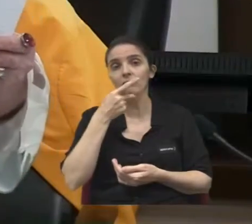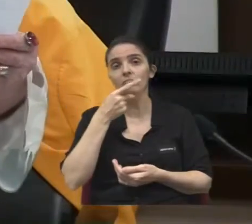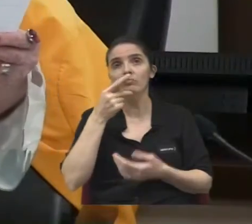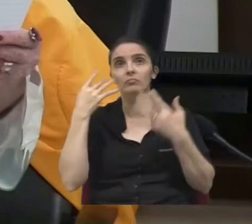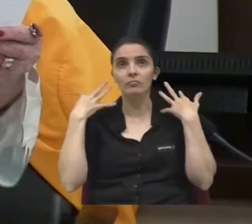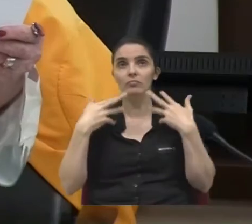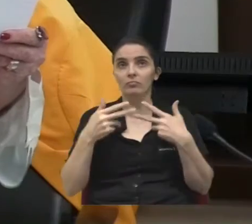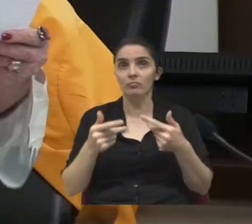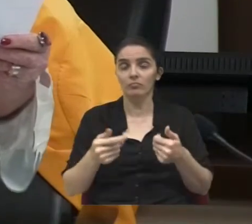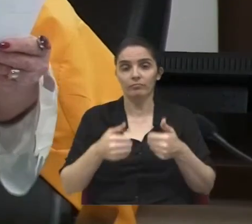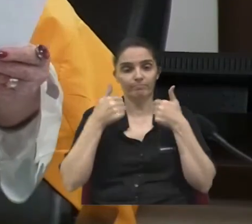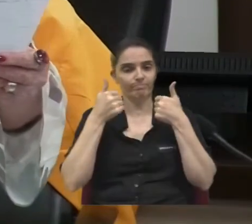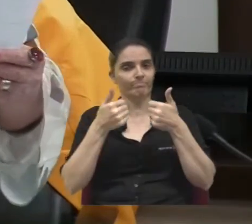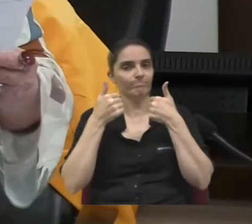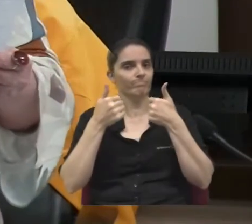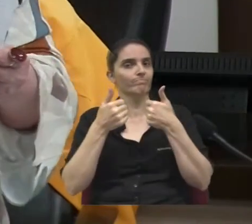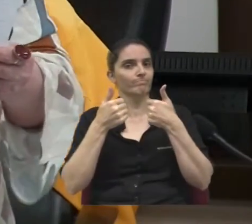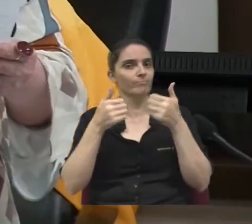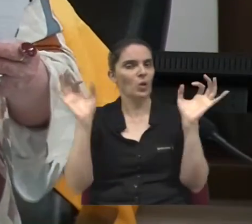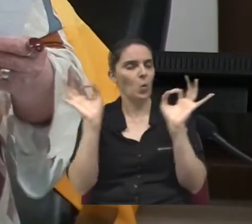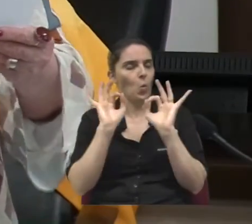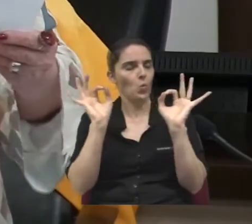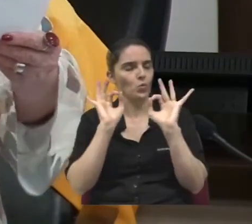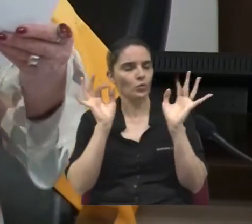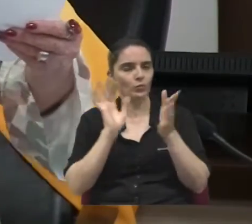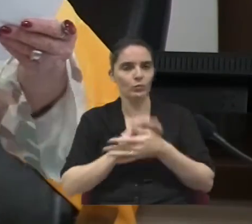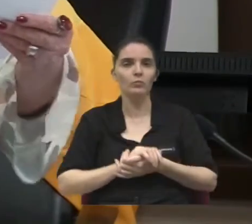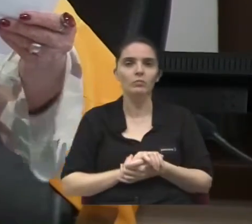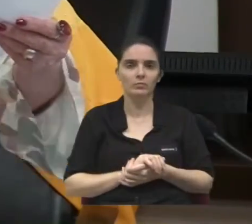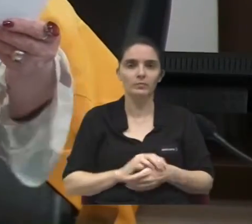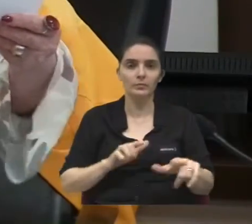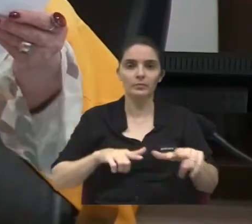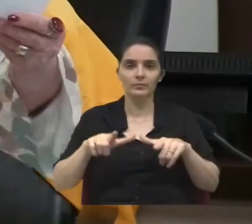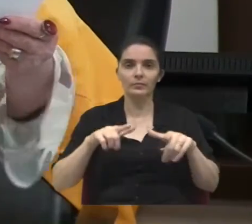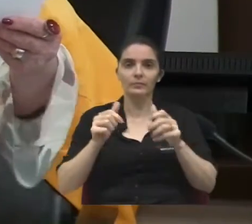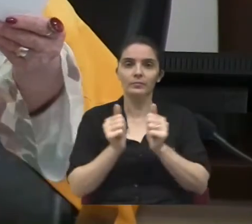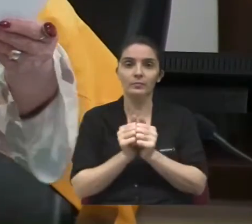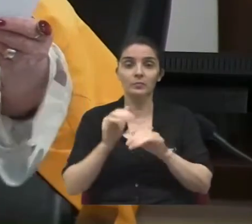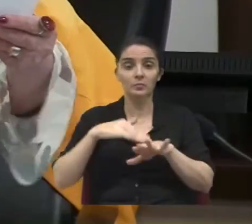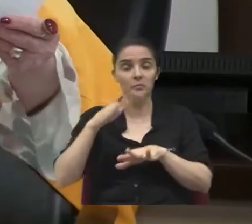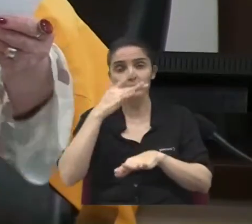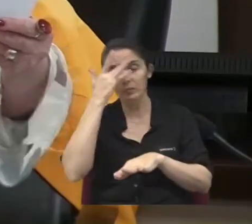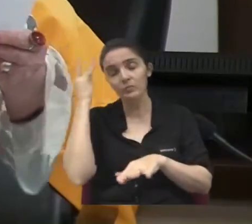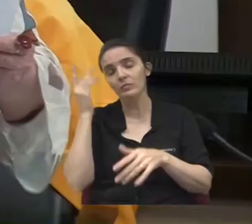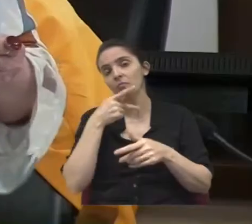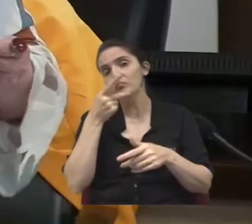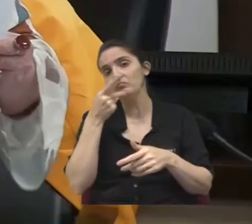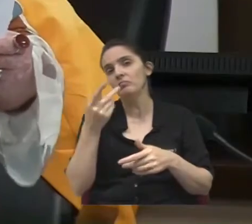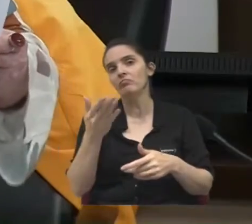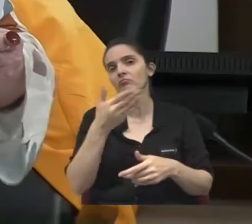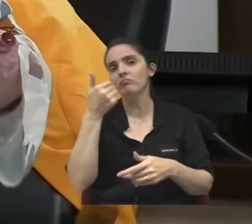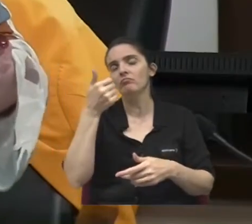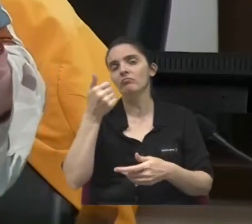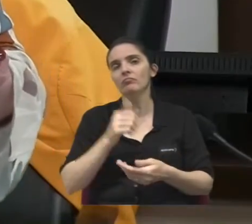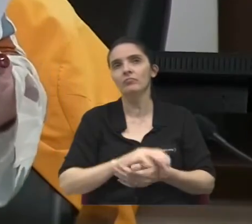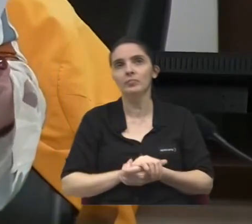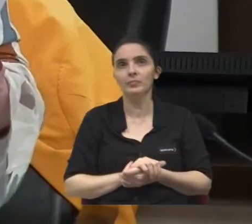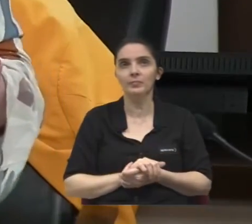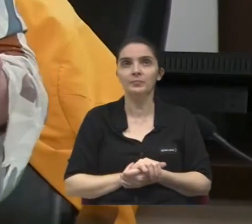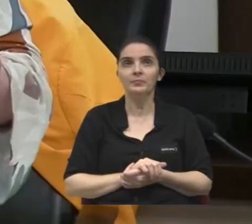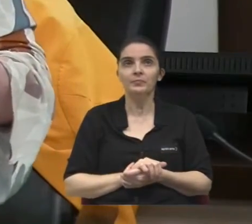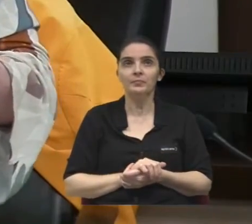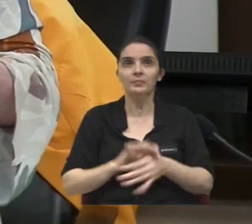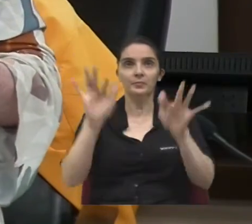né? Para nós que trabalhamos junto assim, a gente fica, quanto mais gente falando, melhor. Quanto mais gente falando, melhor. Fico feliz por